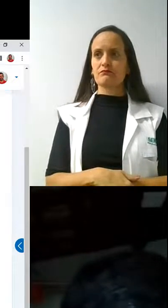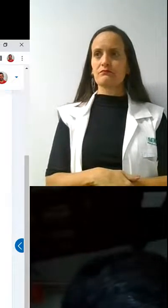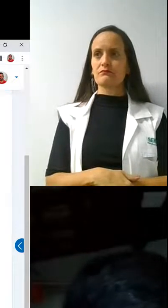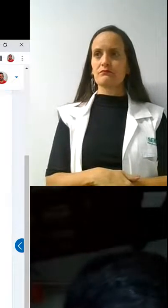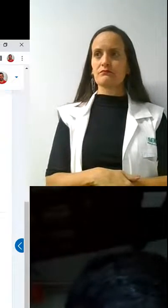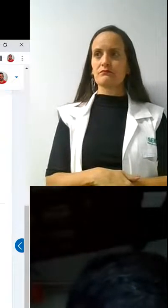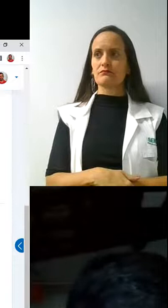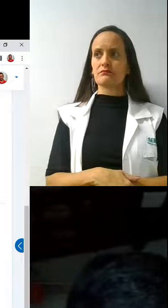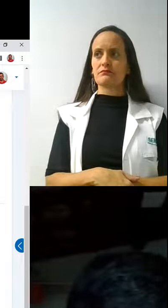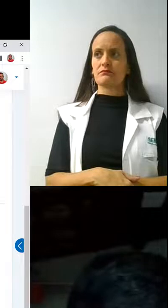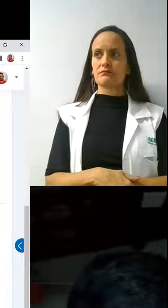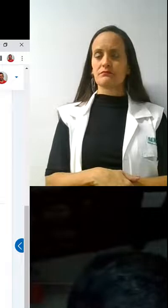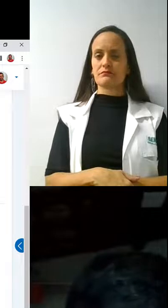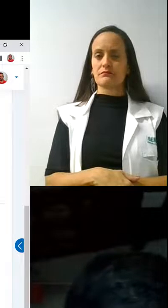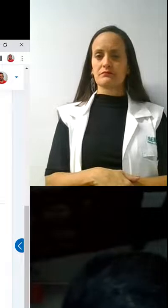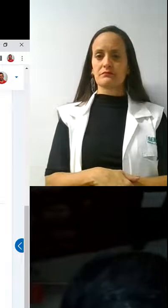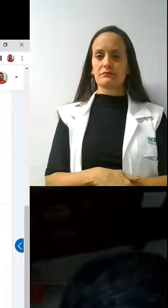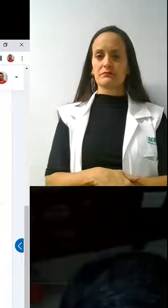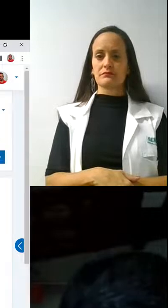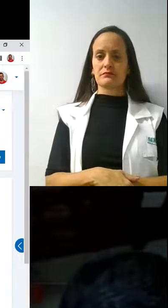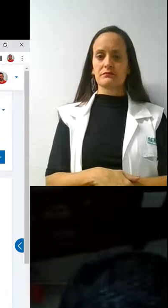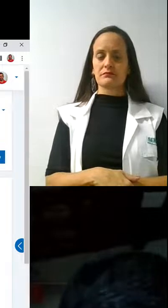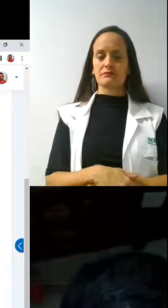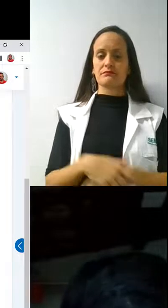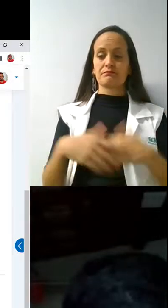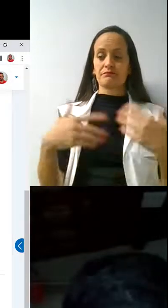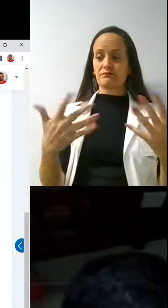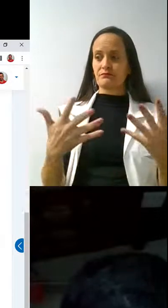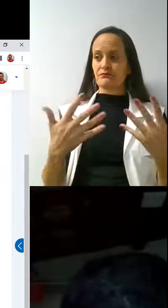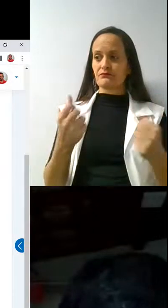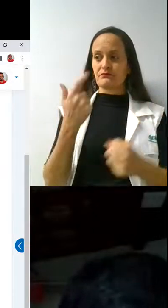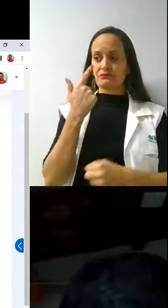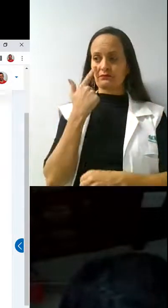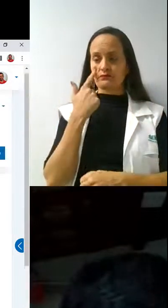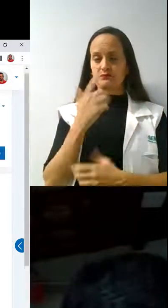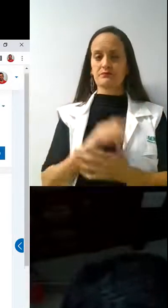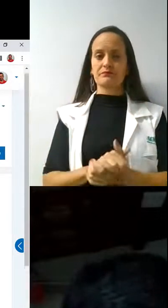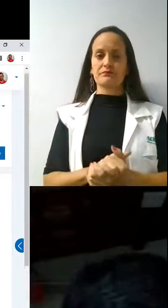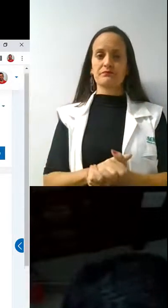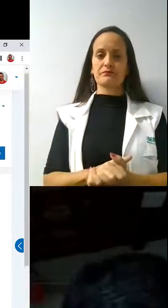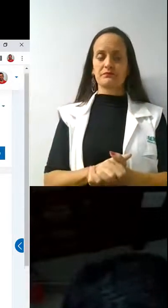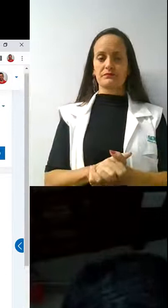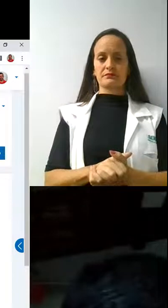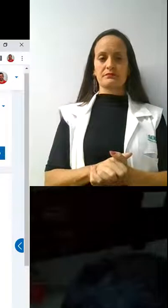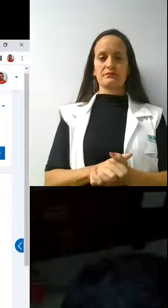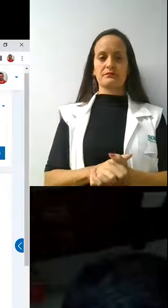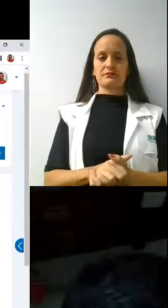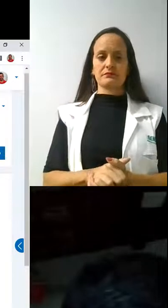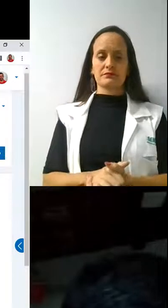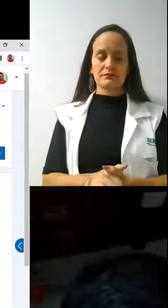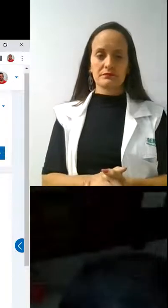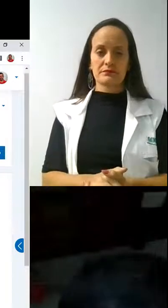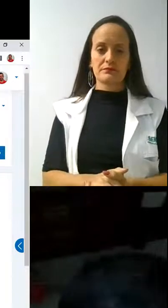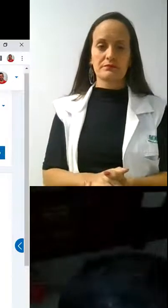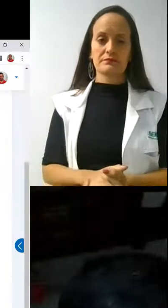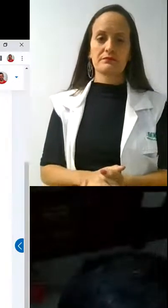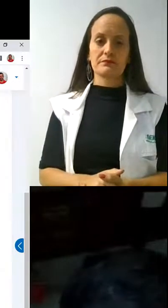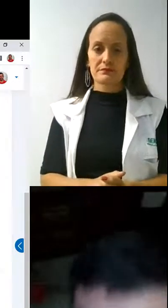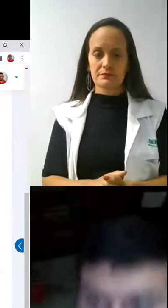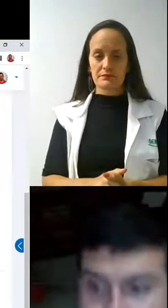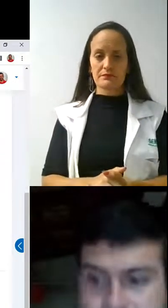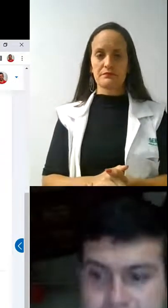para a atividade? Então, a situação de aprendizagem aqui, ó, da unidade curricular de sistemas de medida e representação